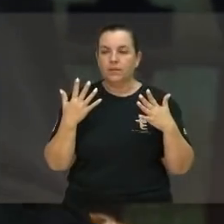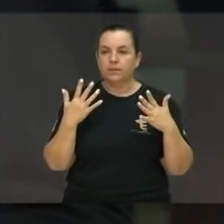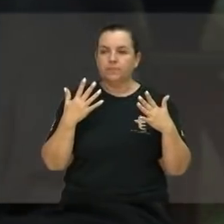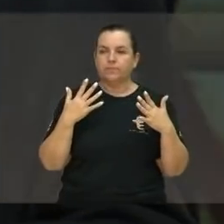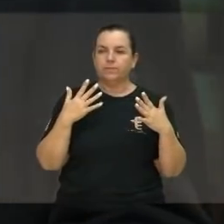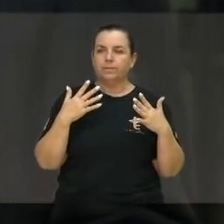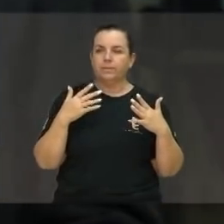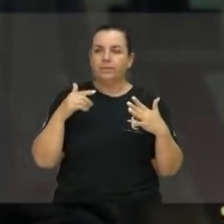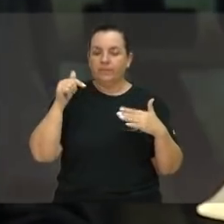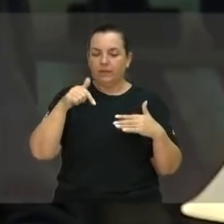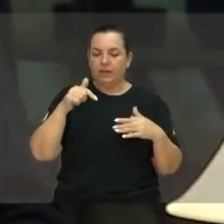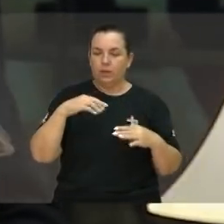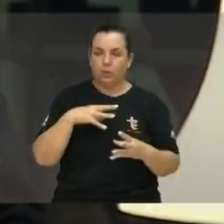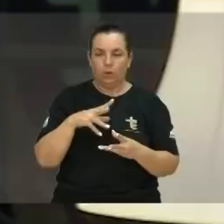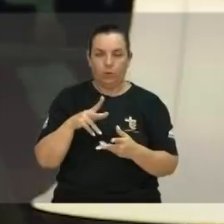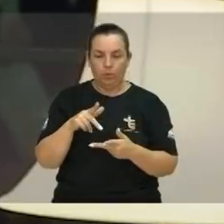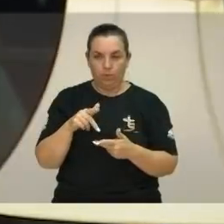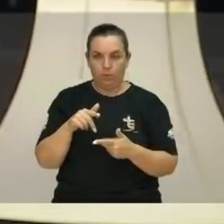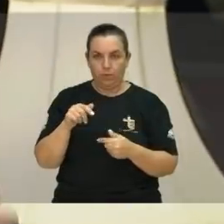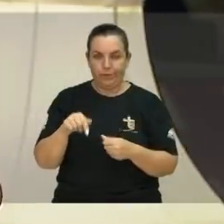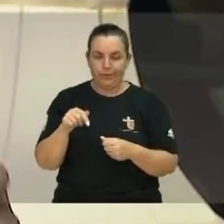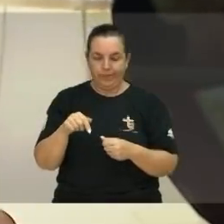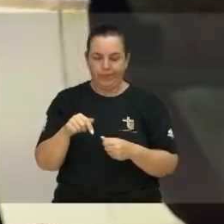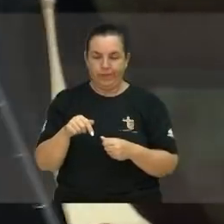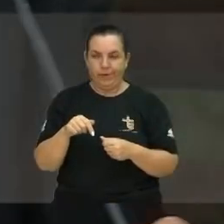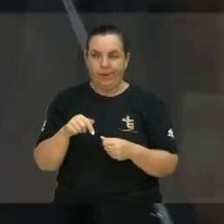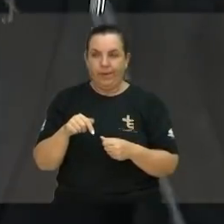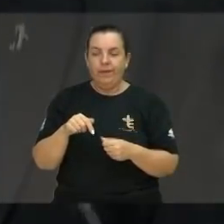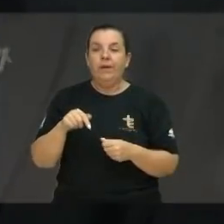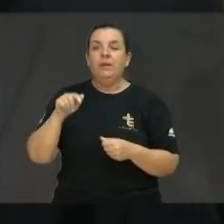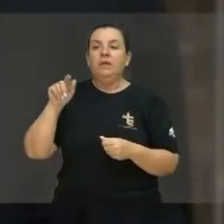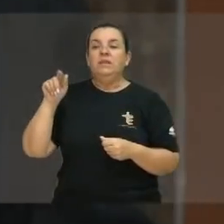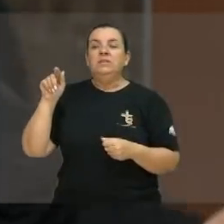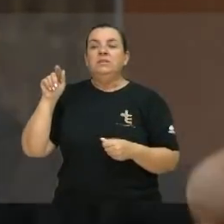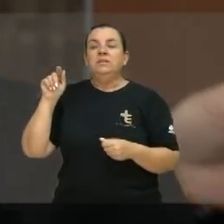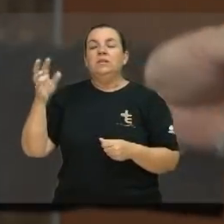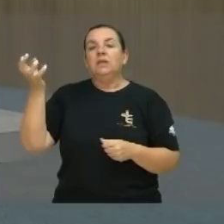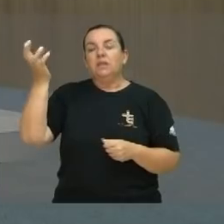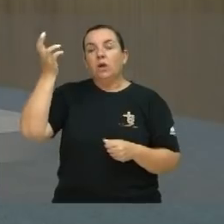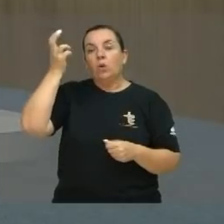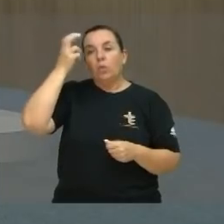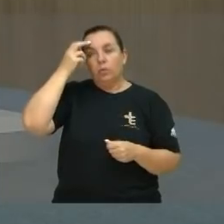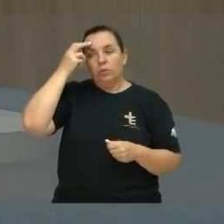estou aqui no nosso mundo ocidental na cultura